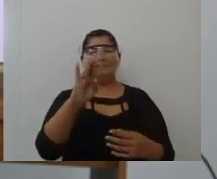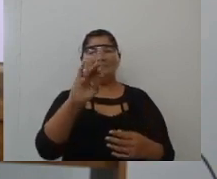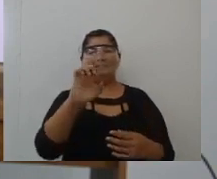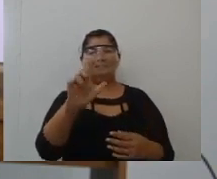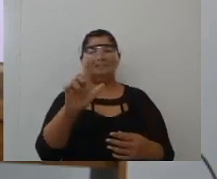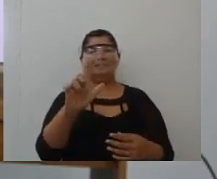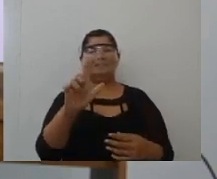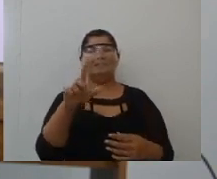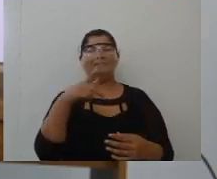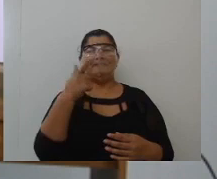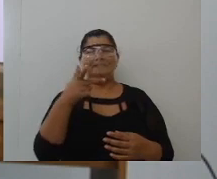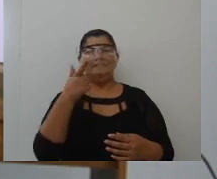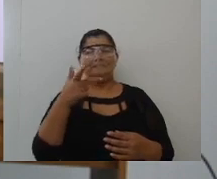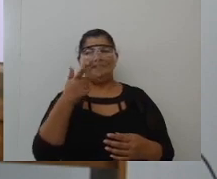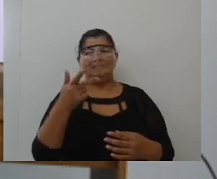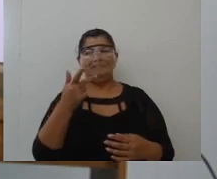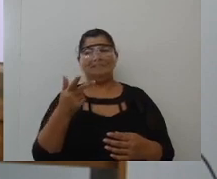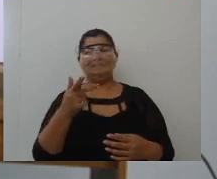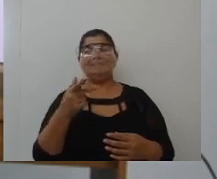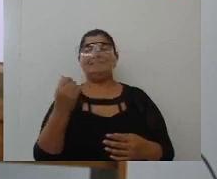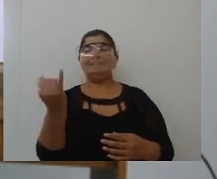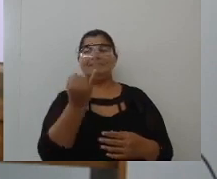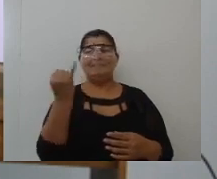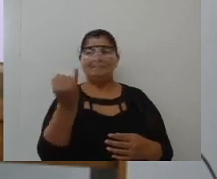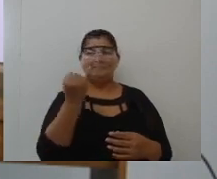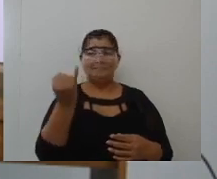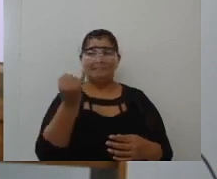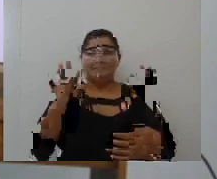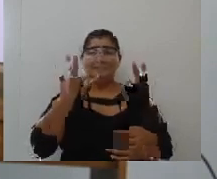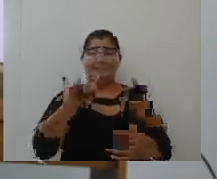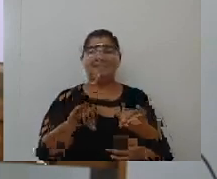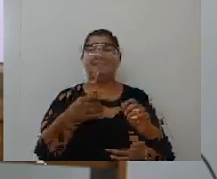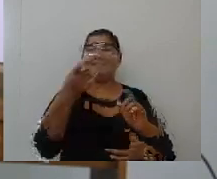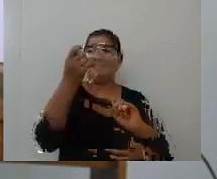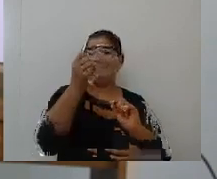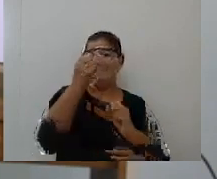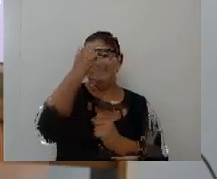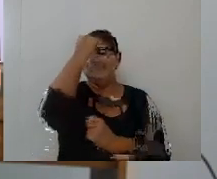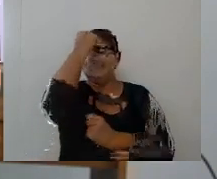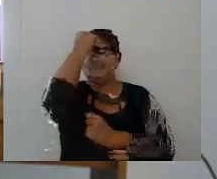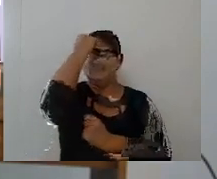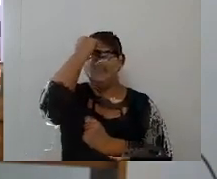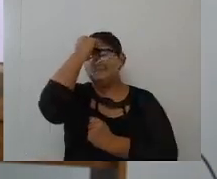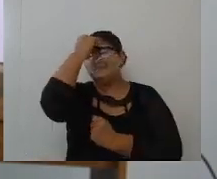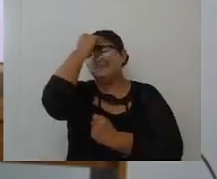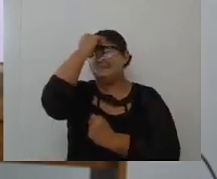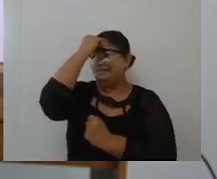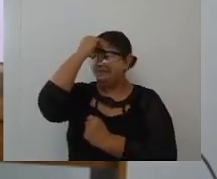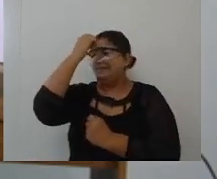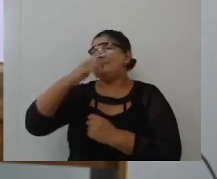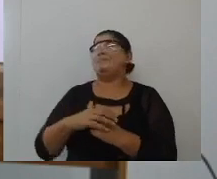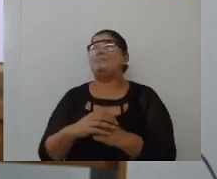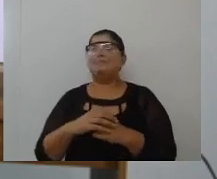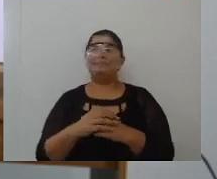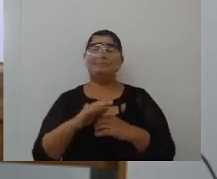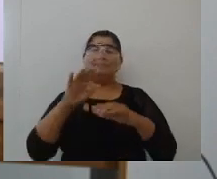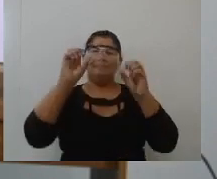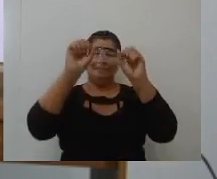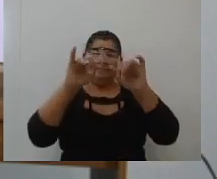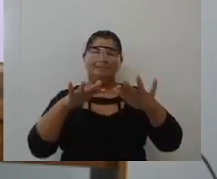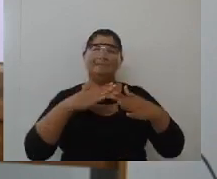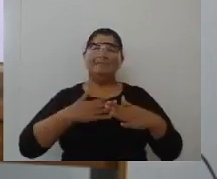ouro hoje dica de ouro. Caso ocorra o QI... Bom descanso para vocês, pessoal. Espero que